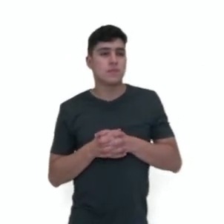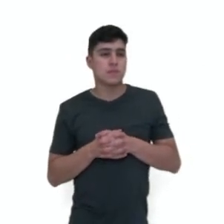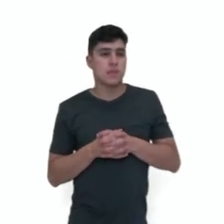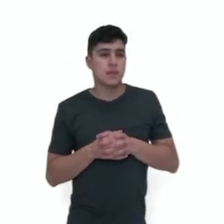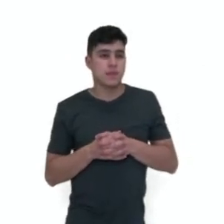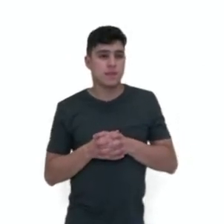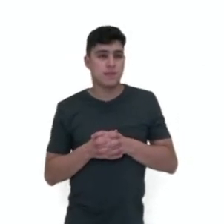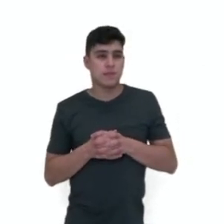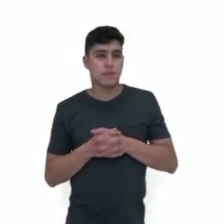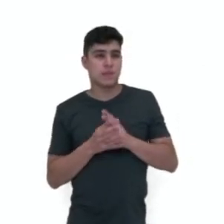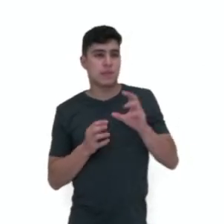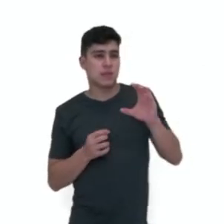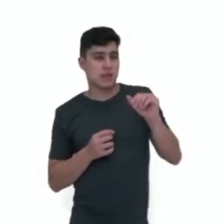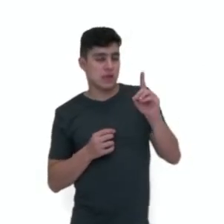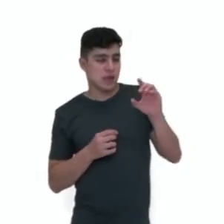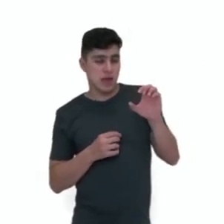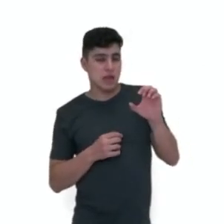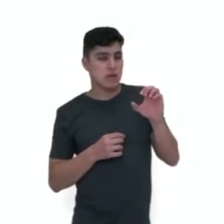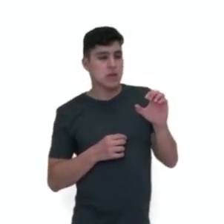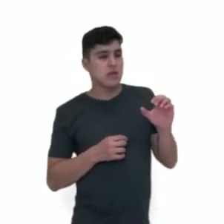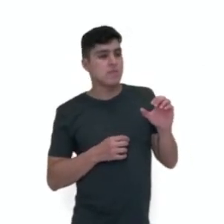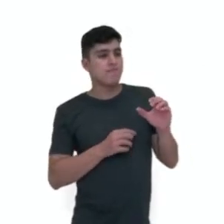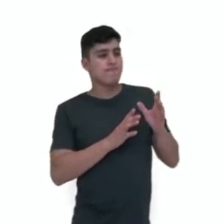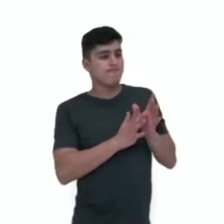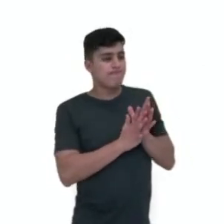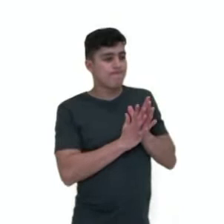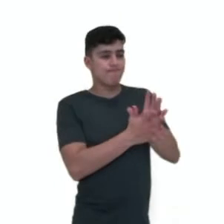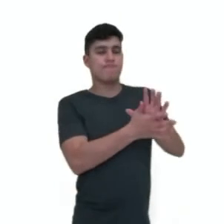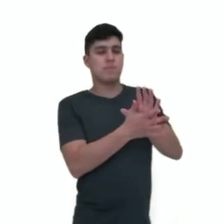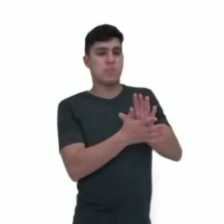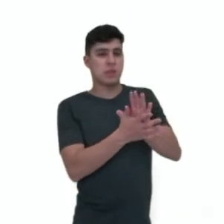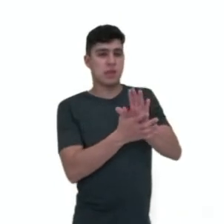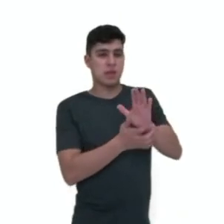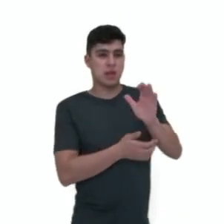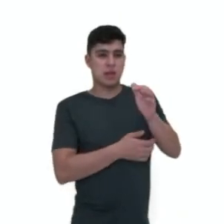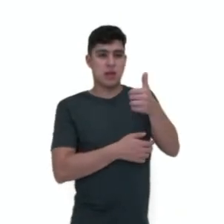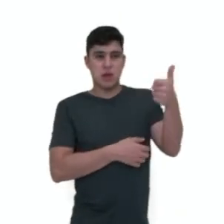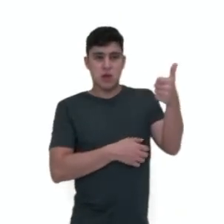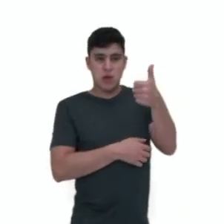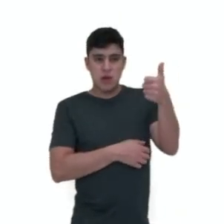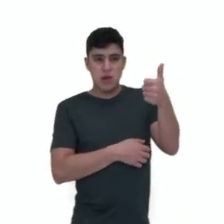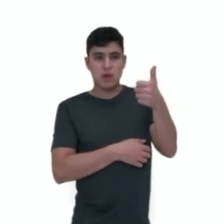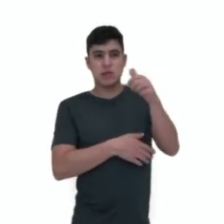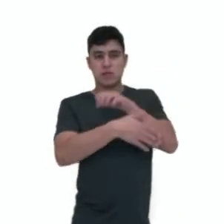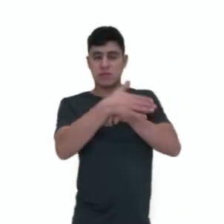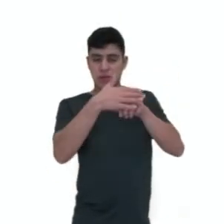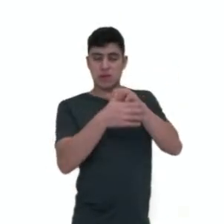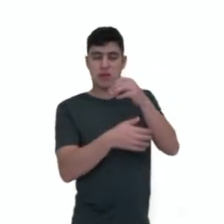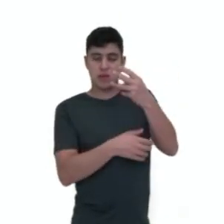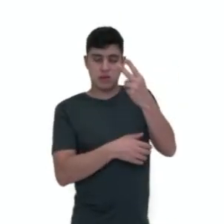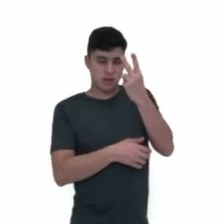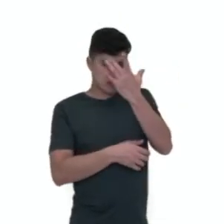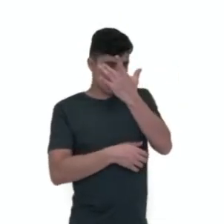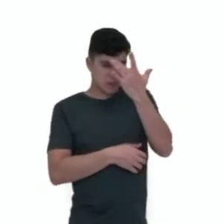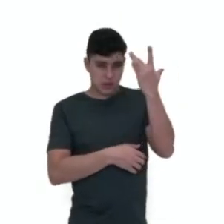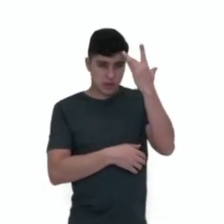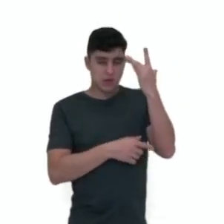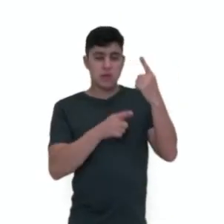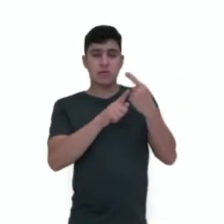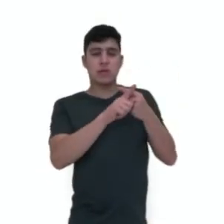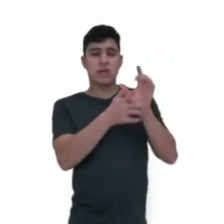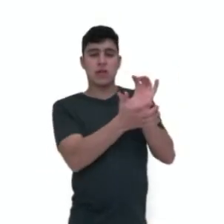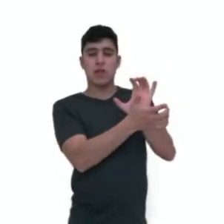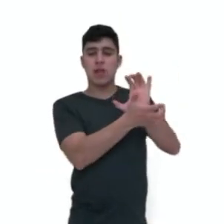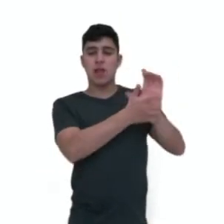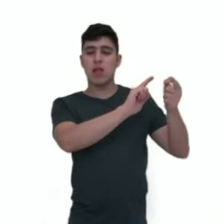CADE condena 11 empresas de 42 pessoas por formação de cartel e licitações de trens e metrôs.